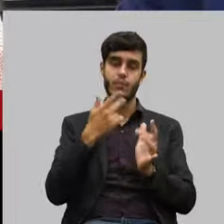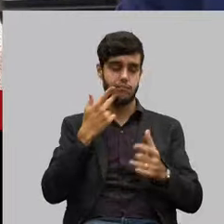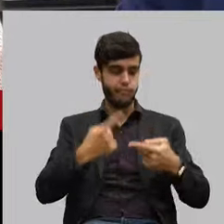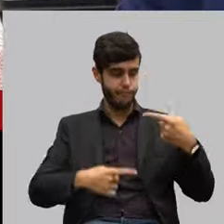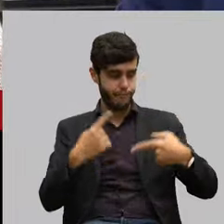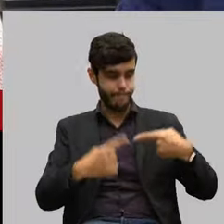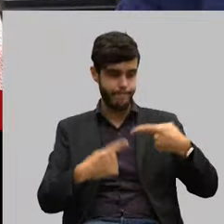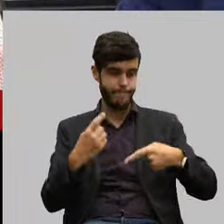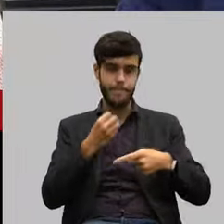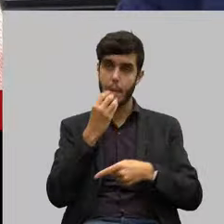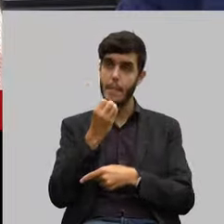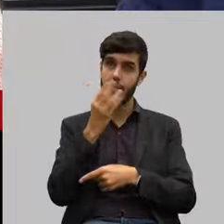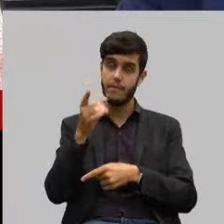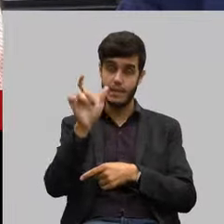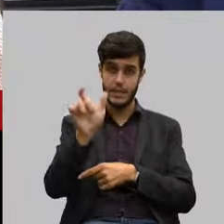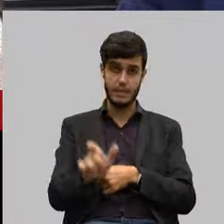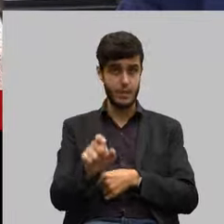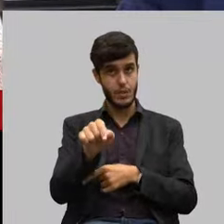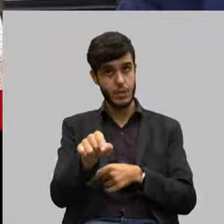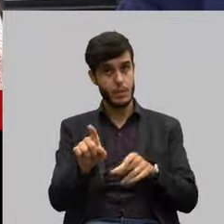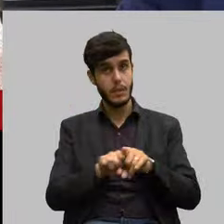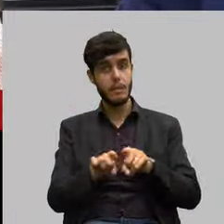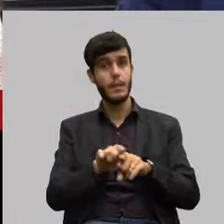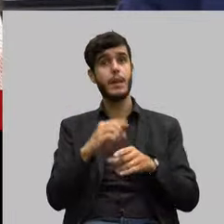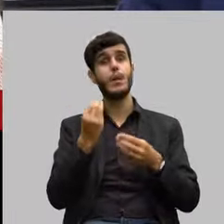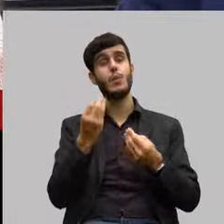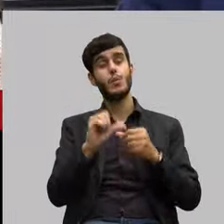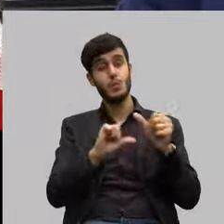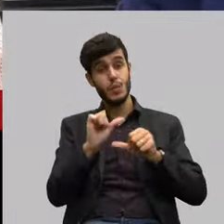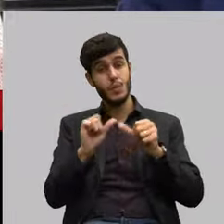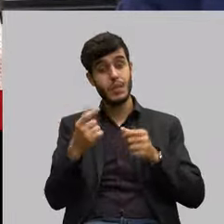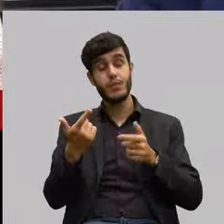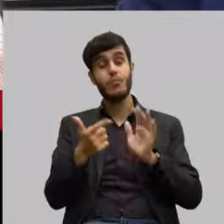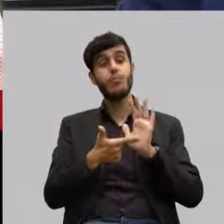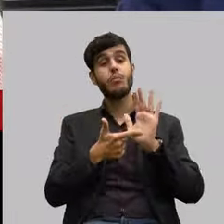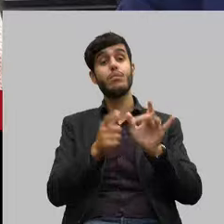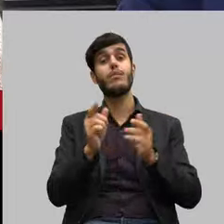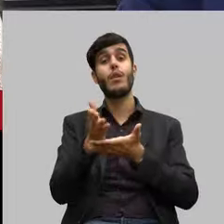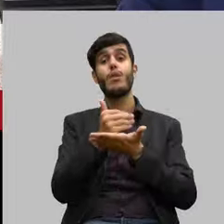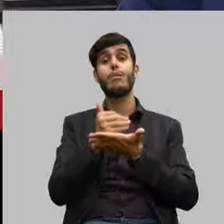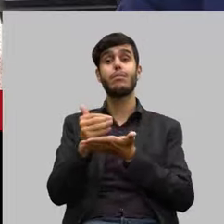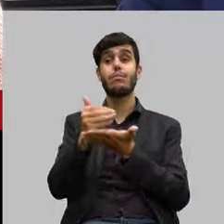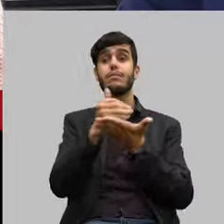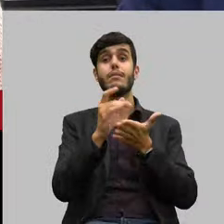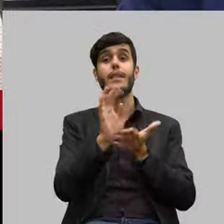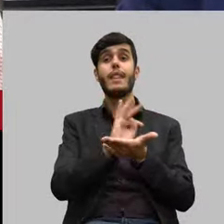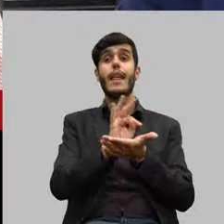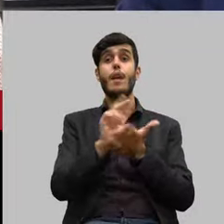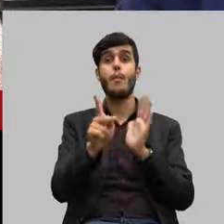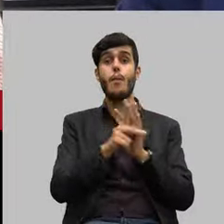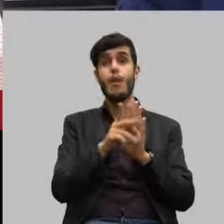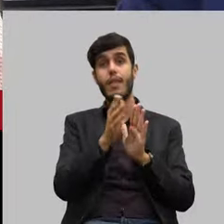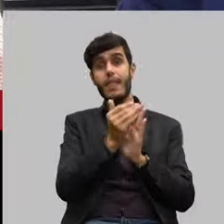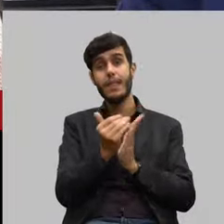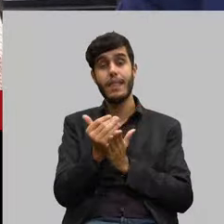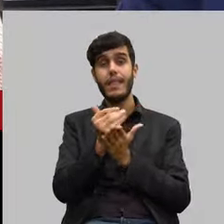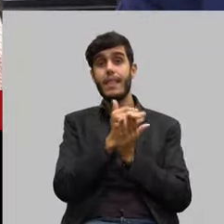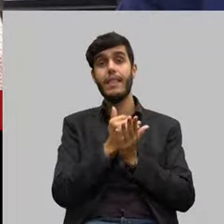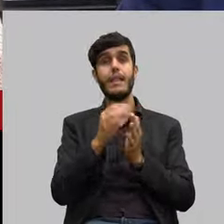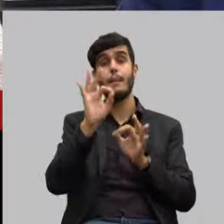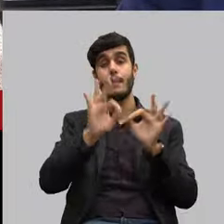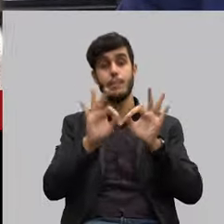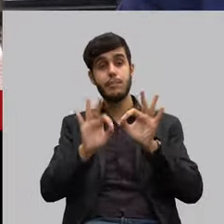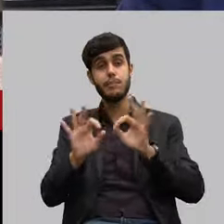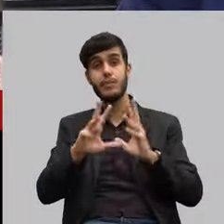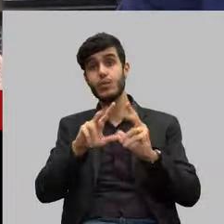beneficiário e porque tantas mudanças sem apresentar nenhum conteúdo técnico porque o projeto de lei não tem